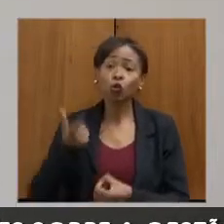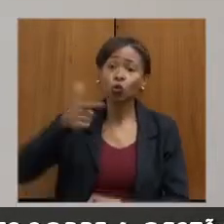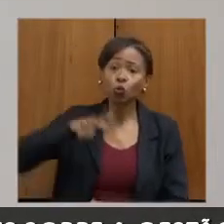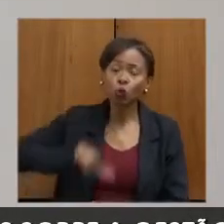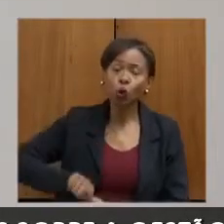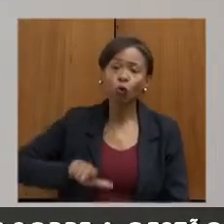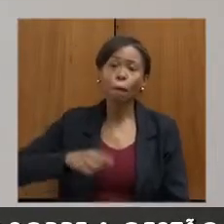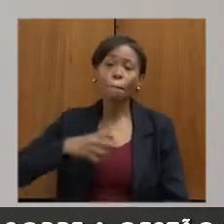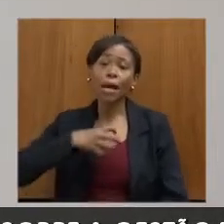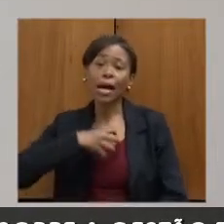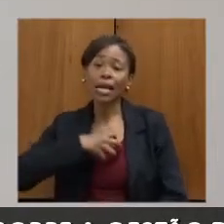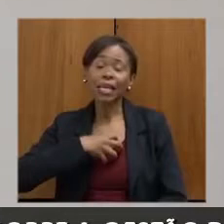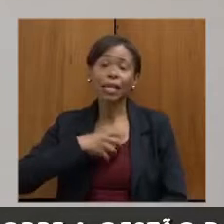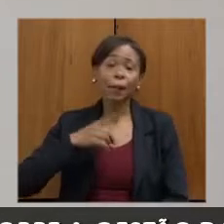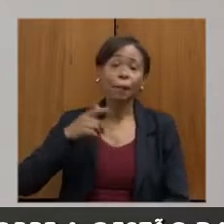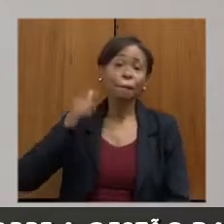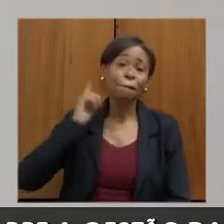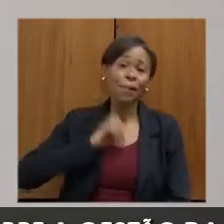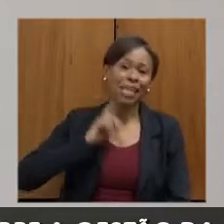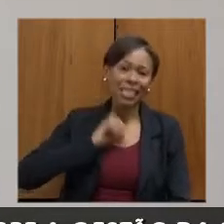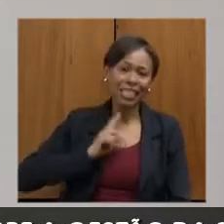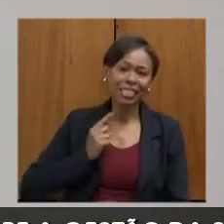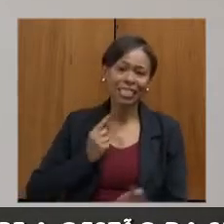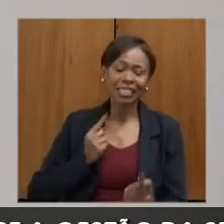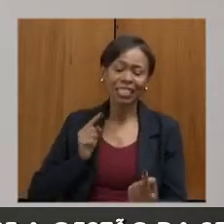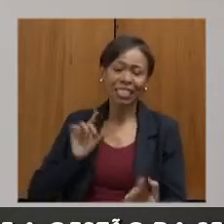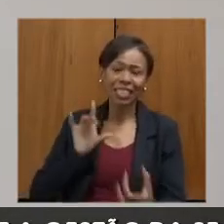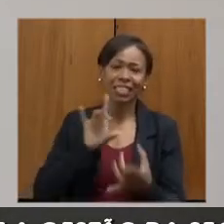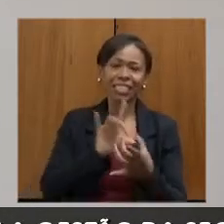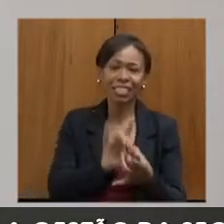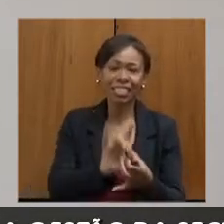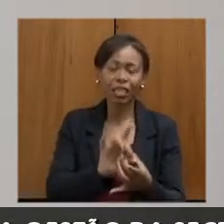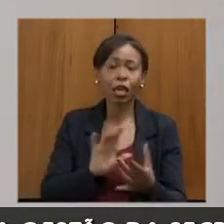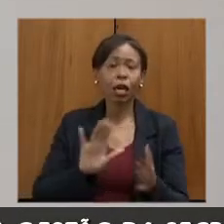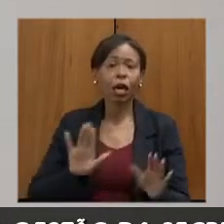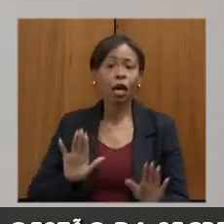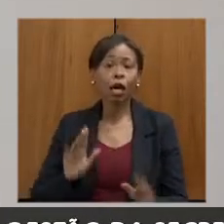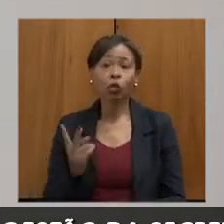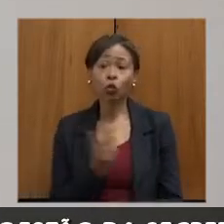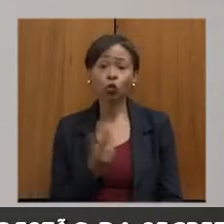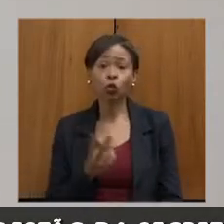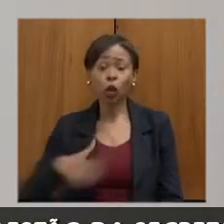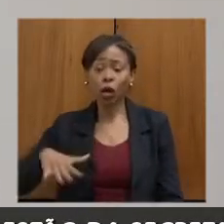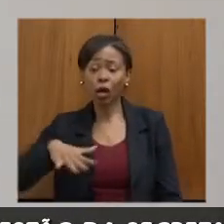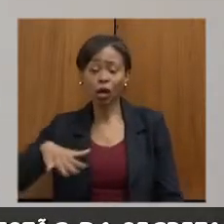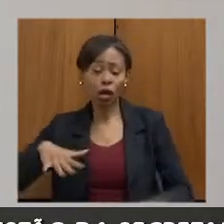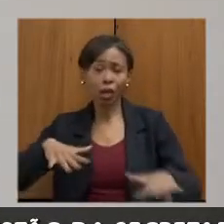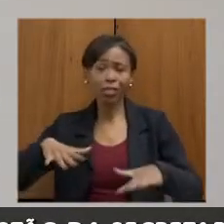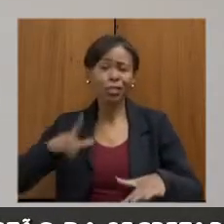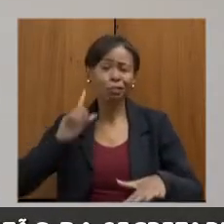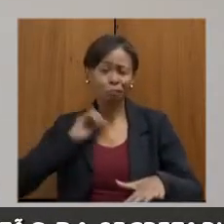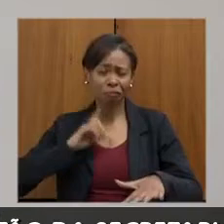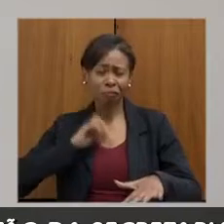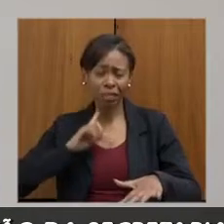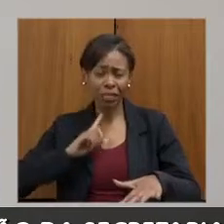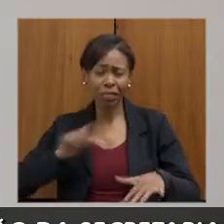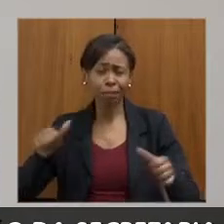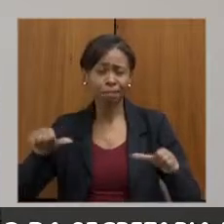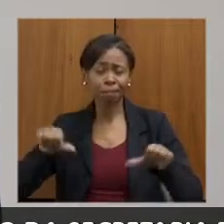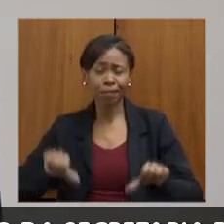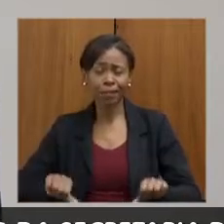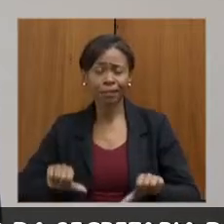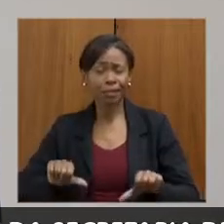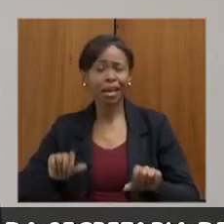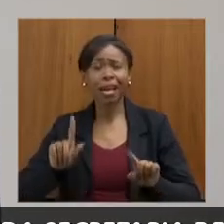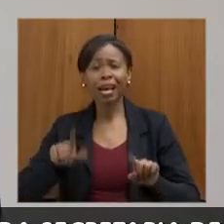esse algo que o deputado Roberto Andrade discutimos muito as duas regiões de Minas Gerais que mais empobreceram por as duas